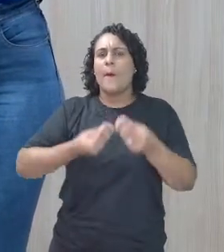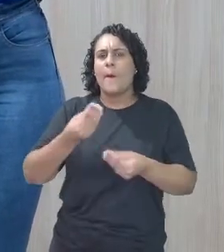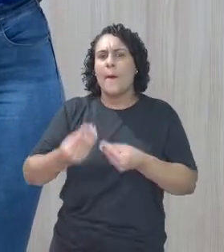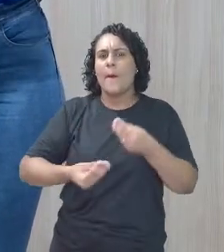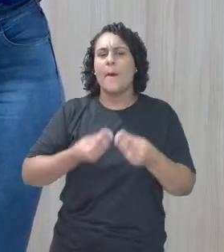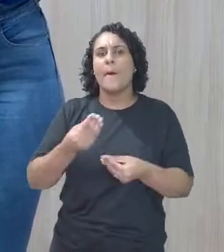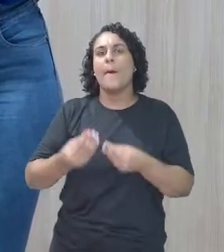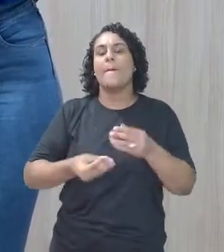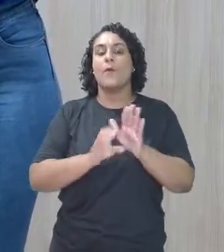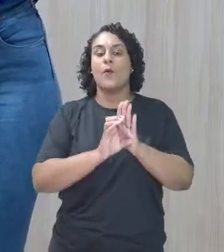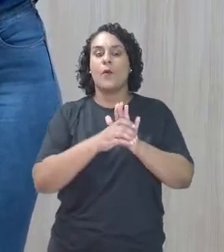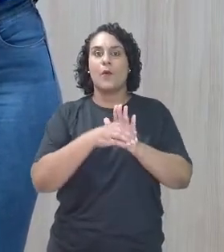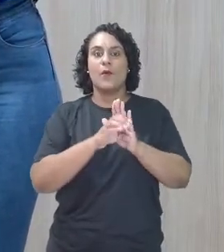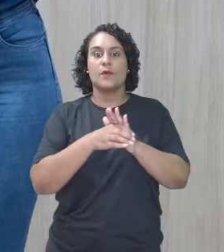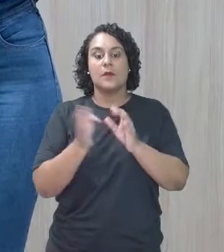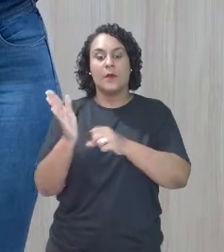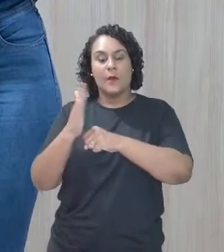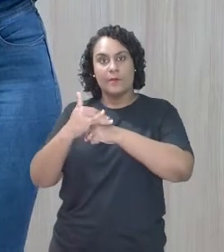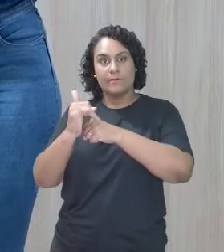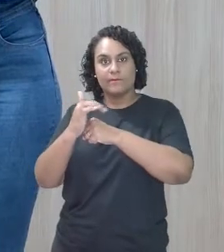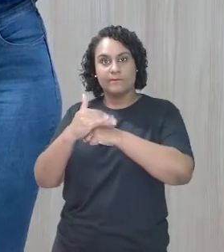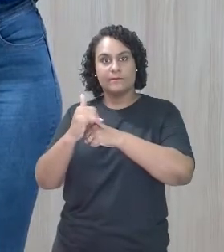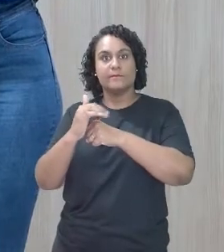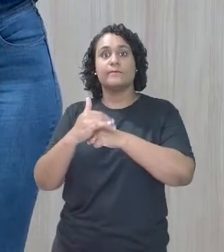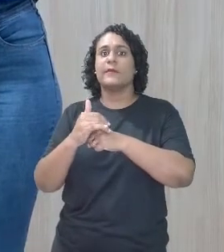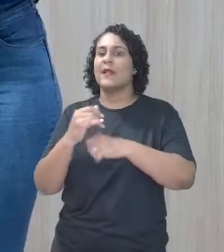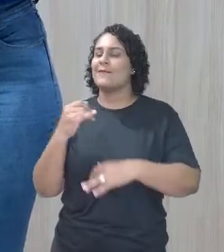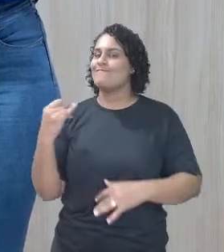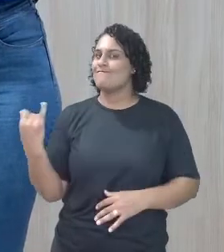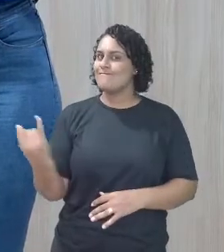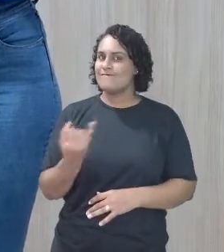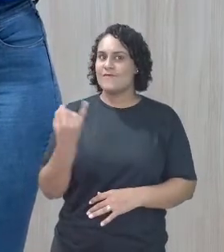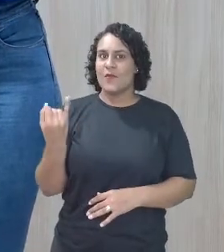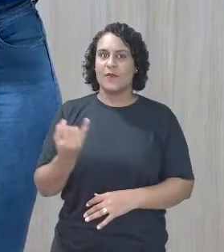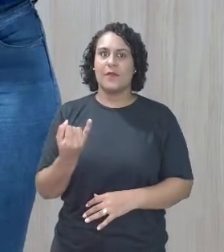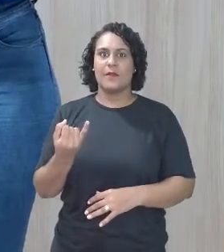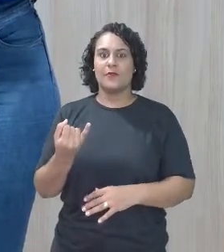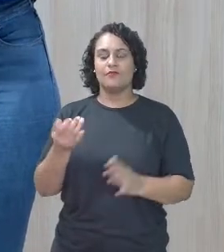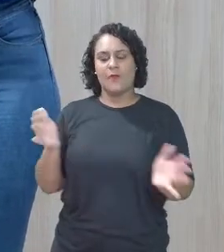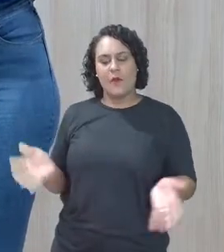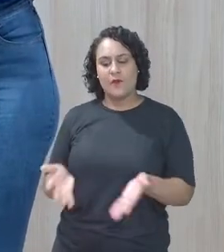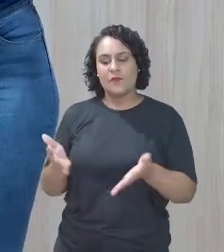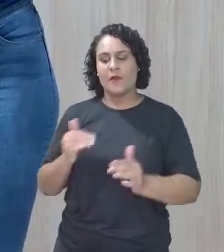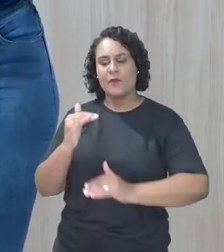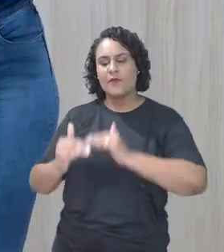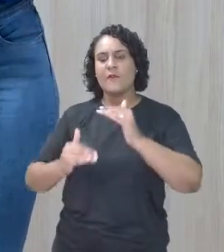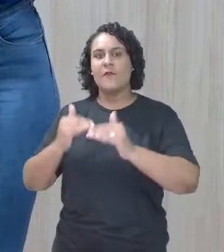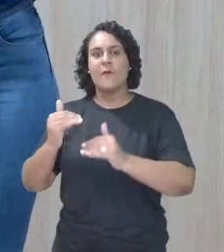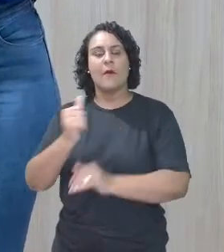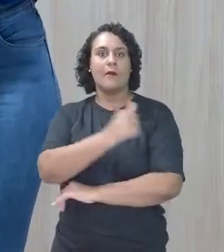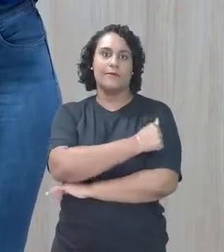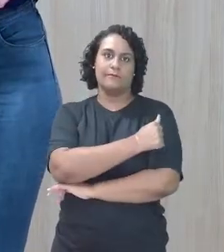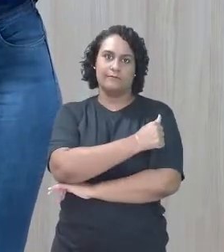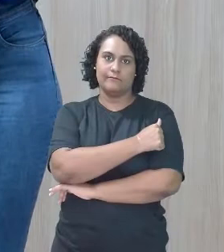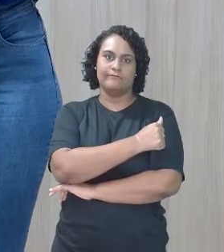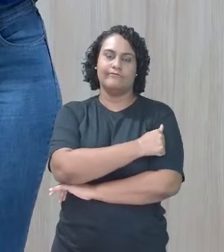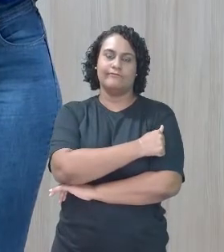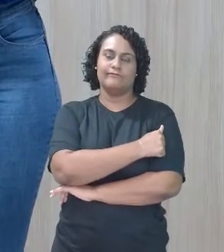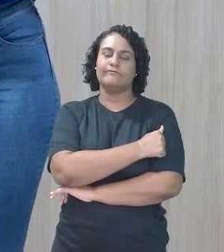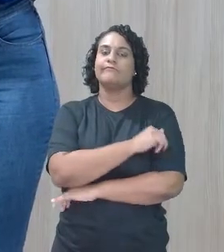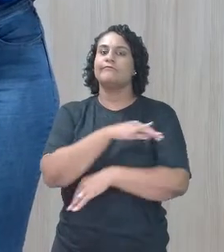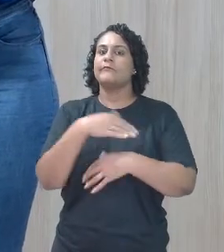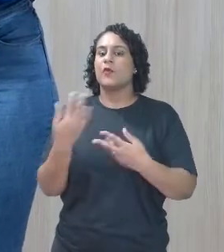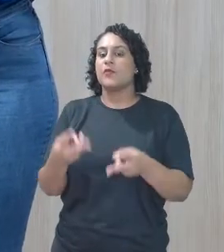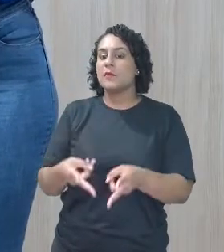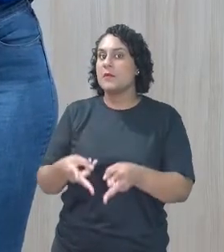configuração, a conceituação de afetividade e o quanto é importante para o desenvolvimento do estudante de uma forma inteira, de uma forma integral. A